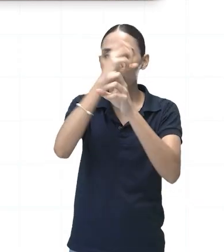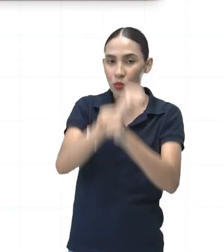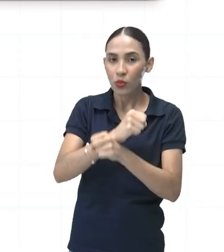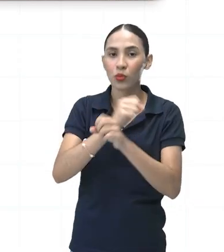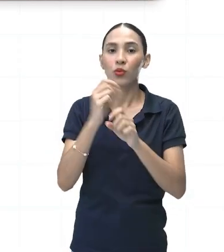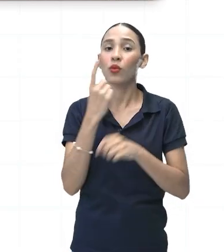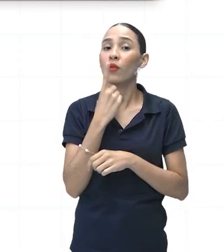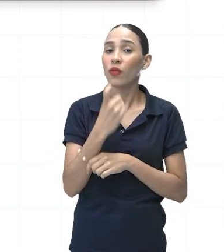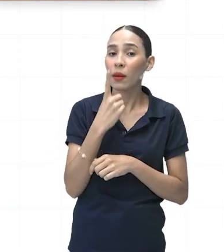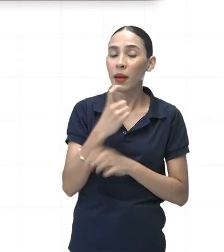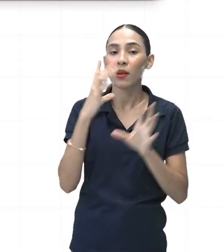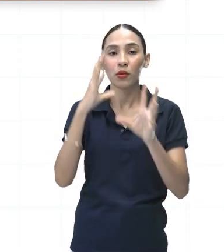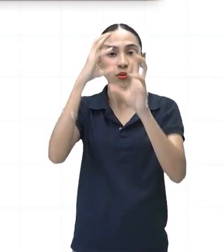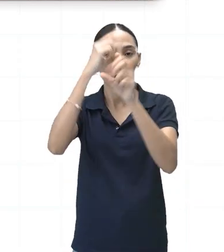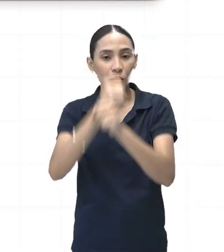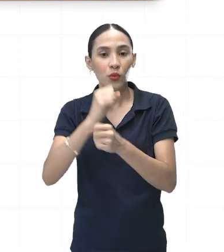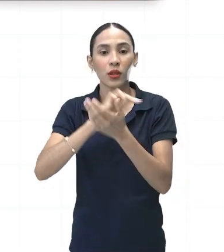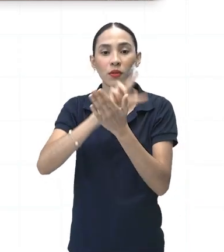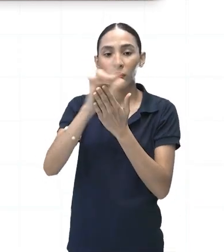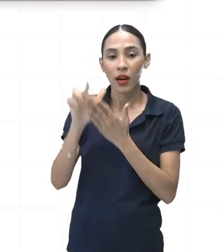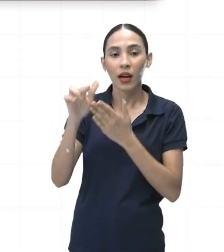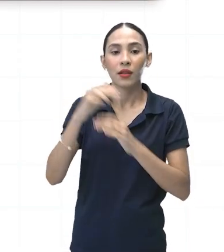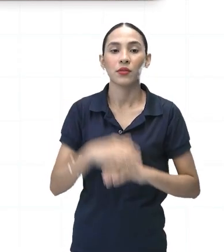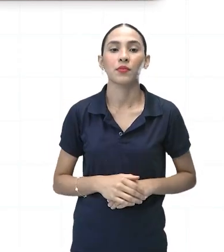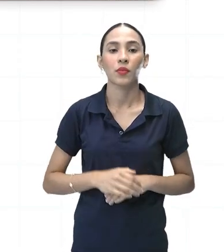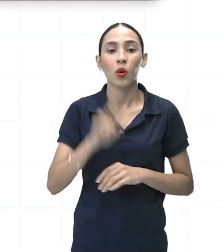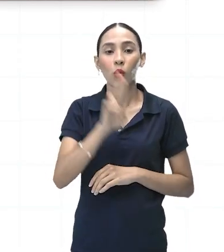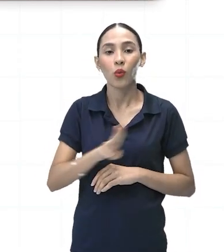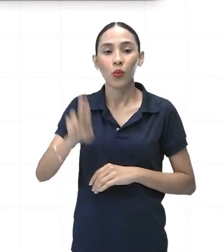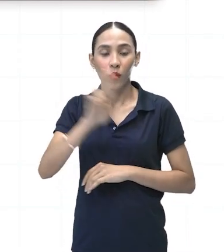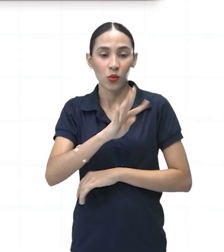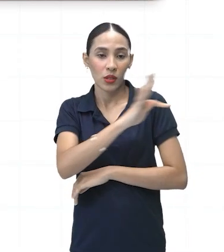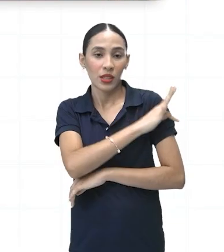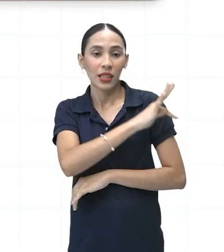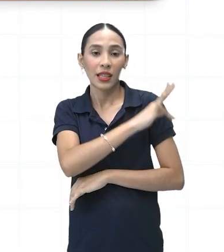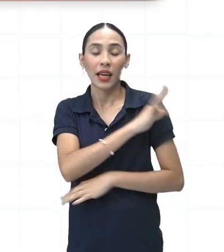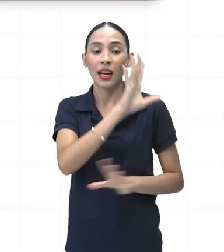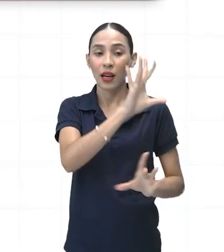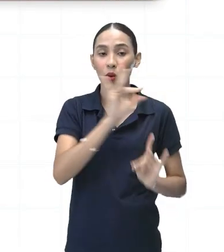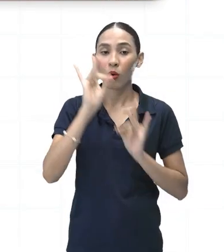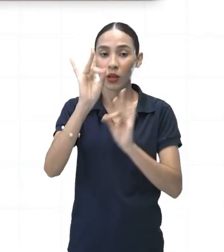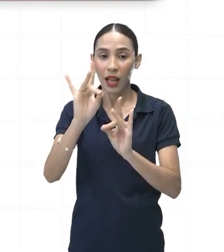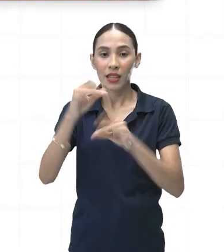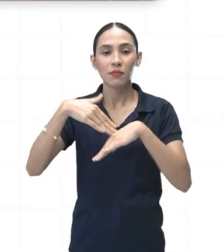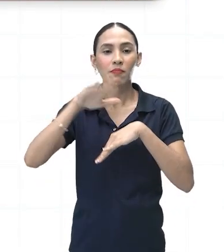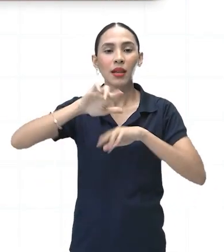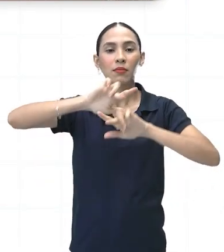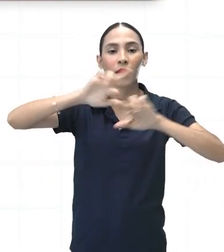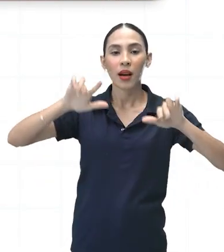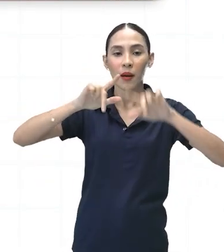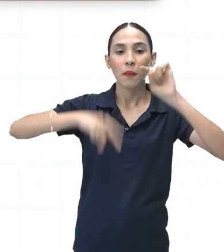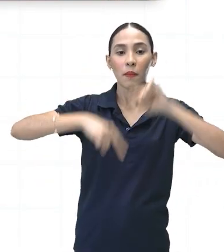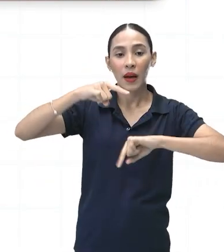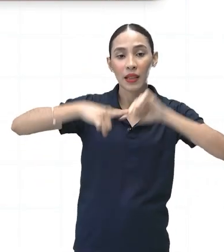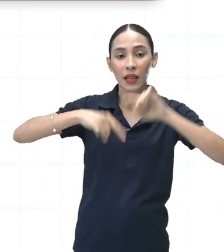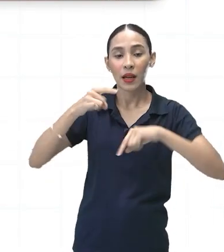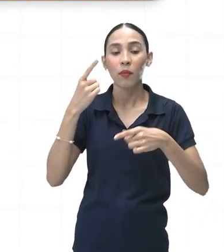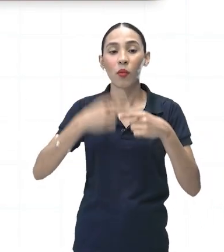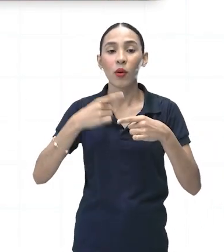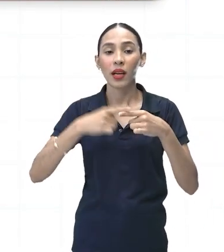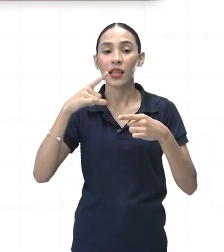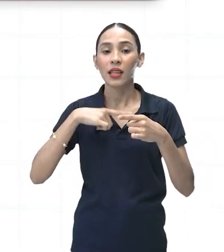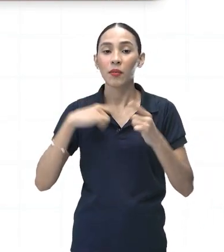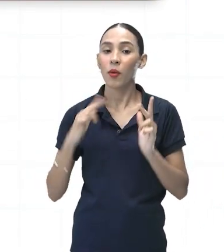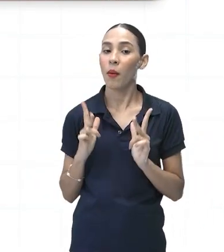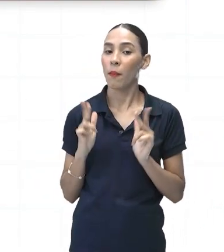Ocre, vermelho escuro e etc. O uso de técnicas de colagem, como os mais variados objetos, pois temos a